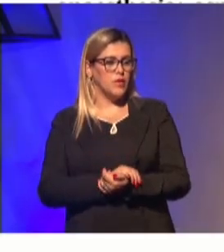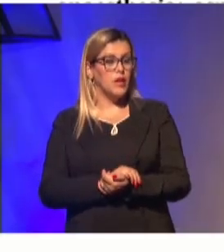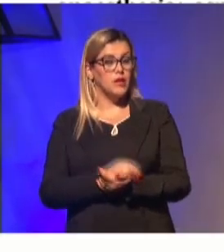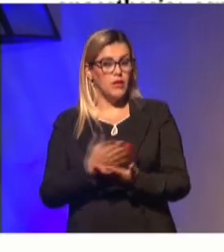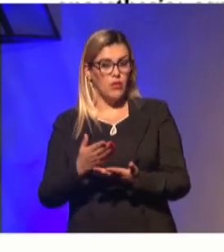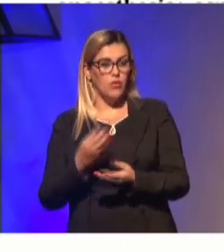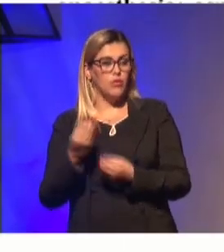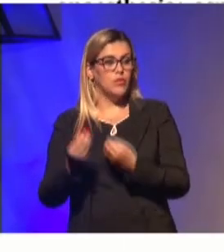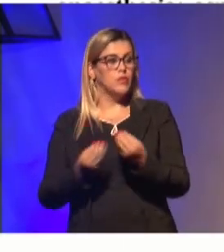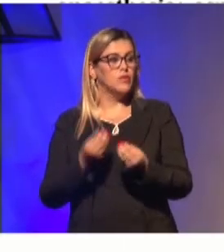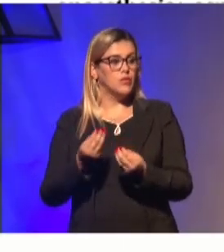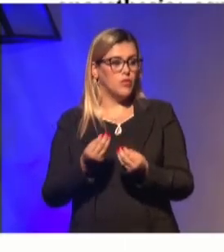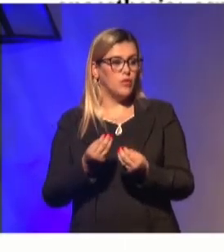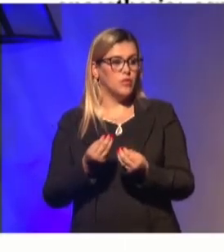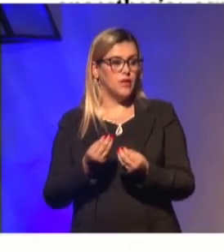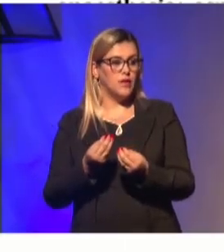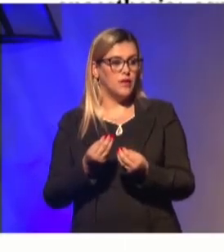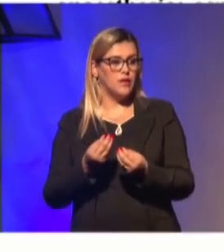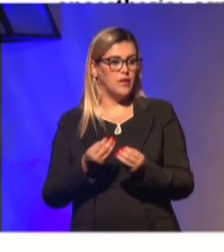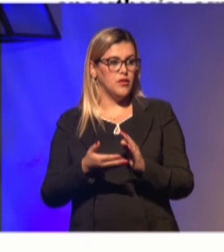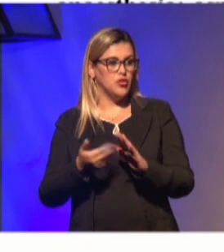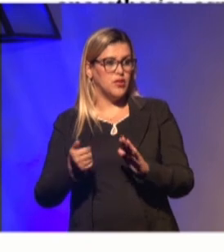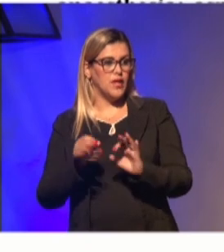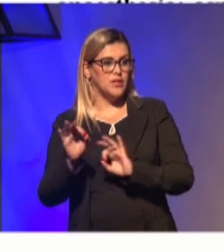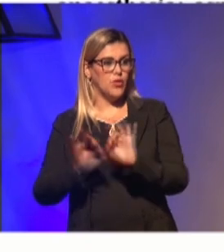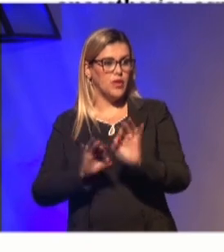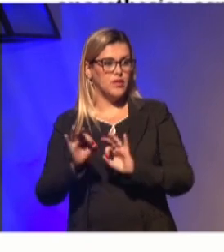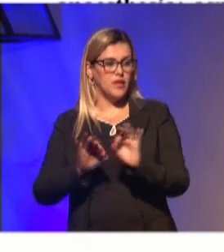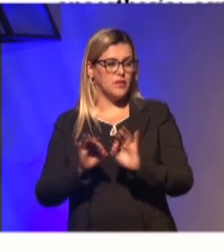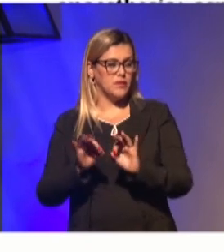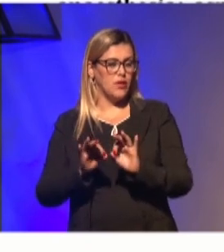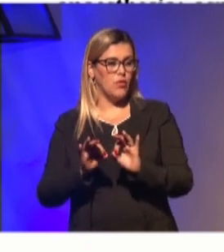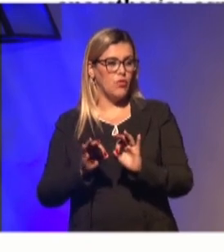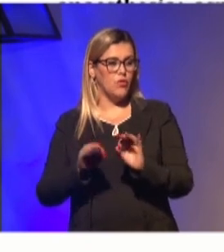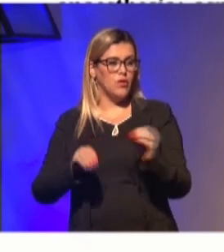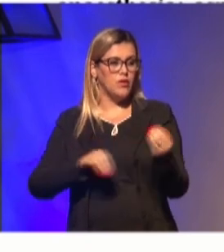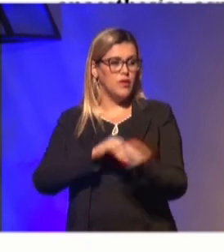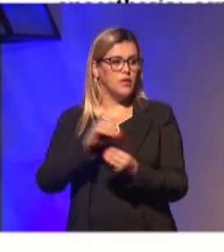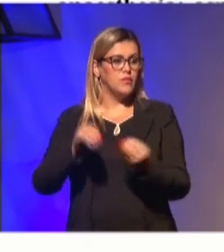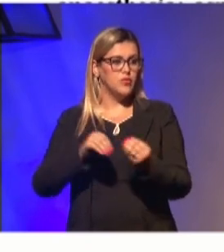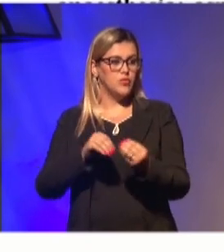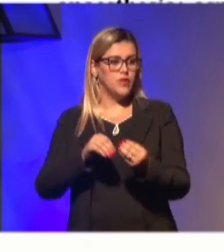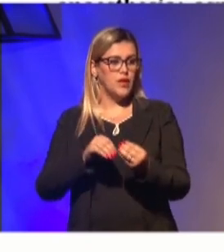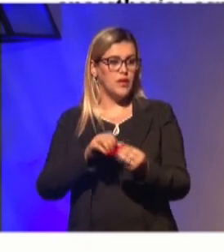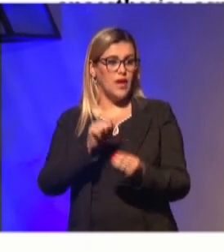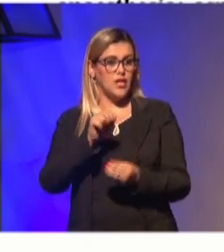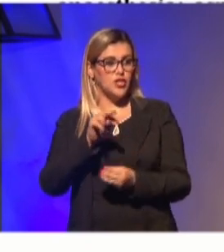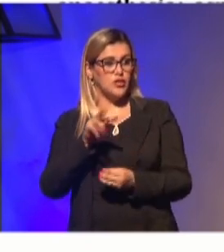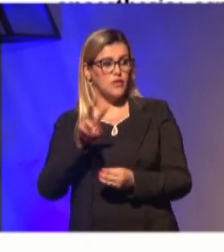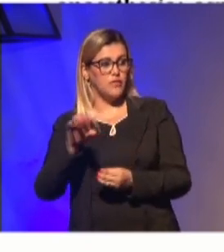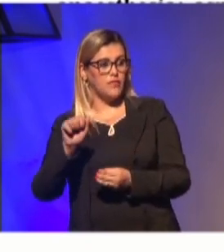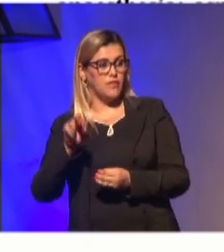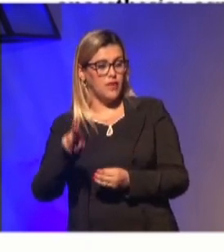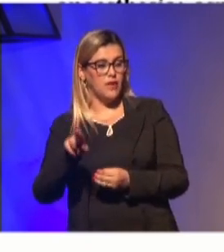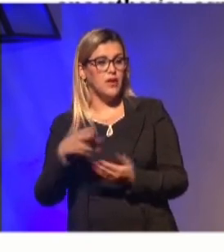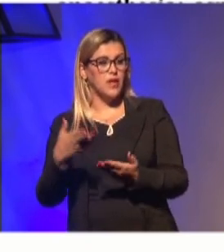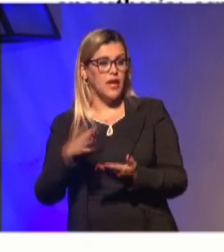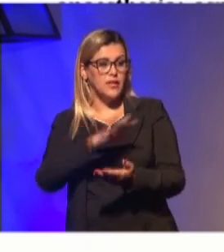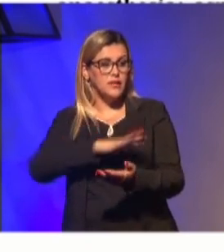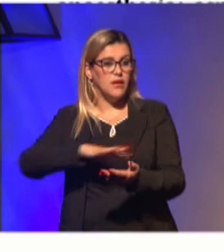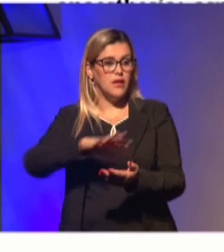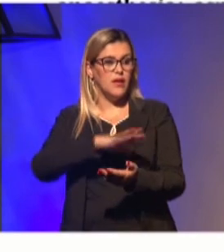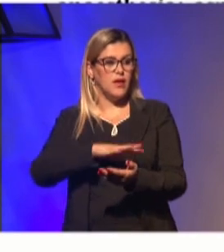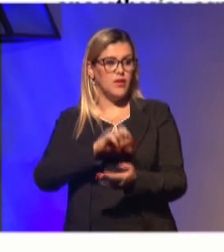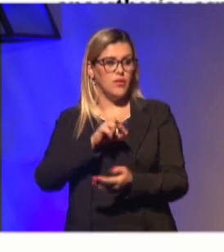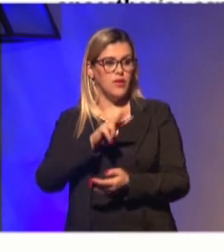de atrapalhar um pouco essa reorganização cortical e hiperativar aí essas áreas relacionadas ao